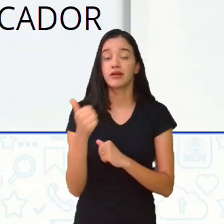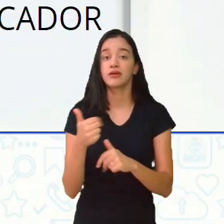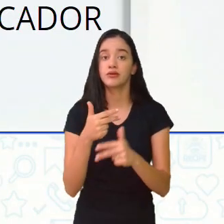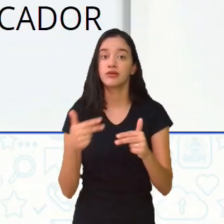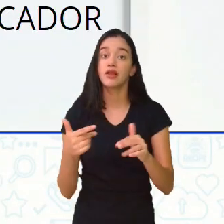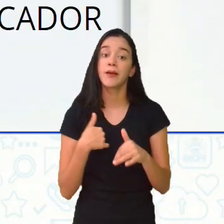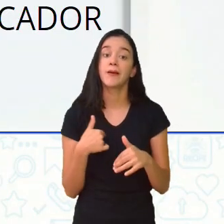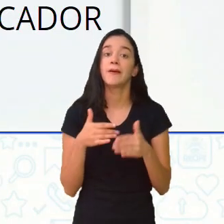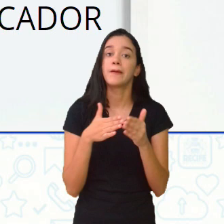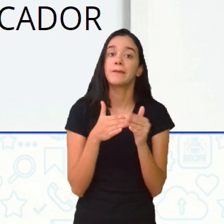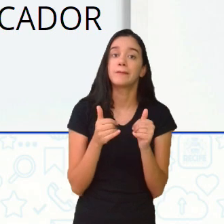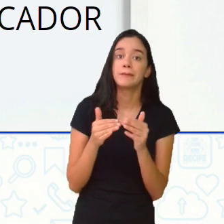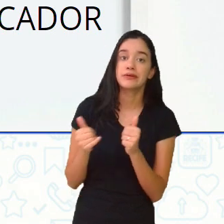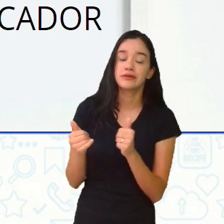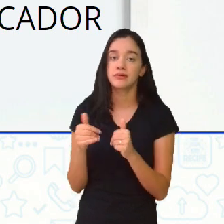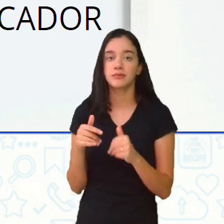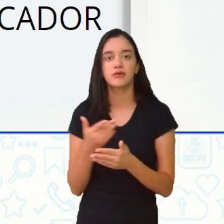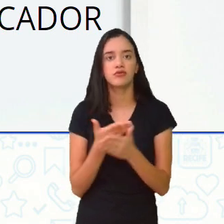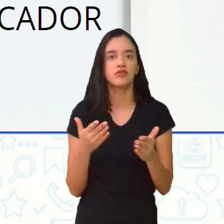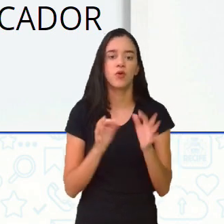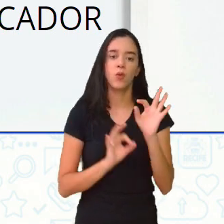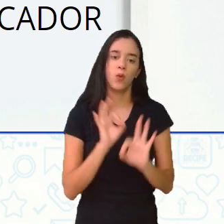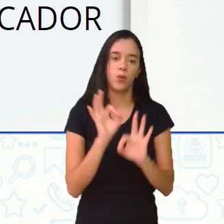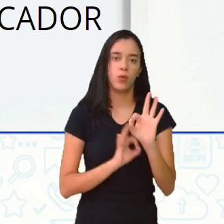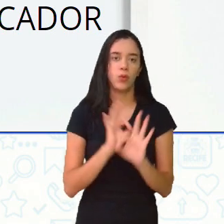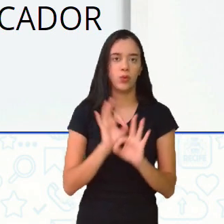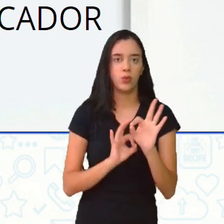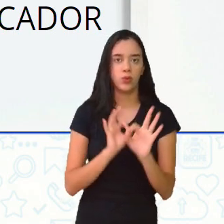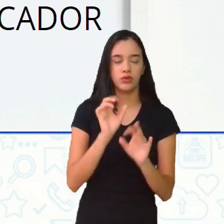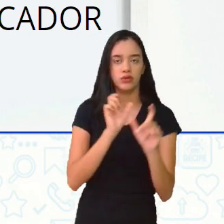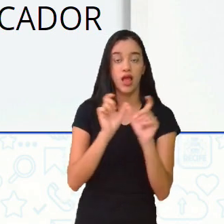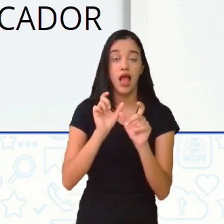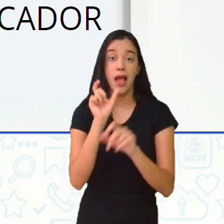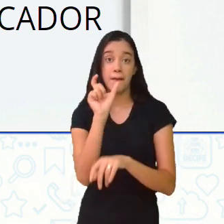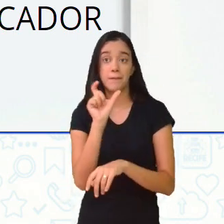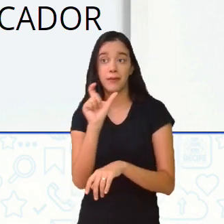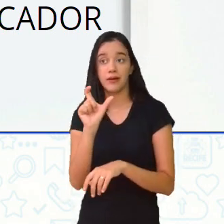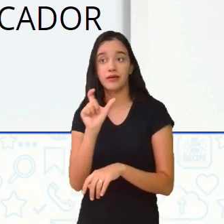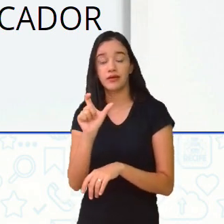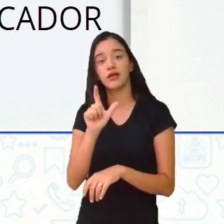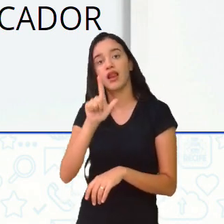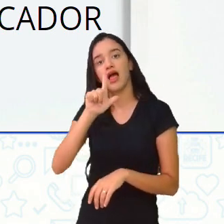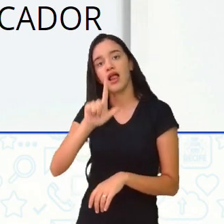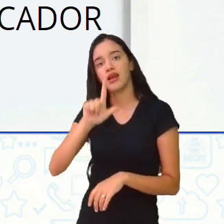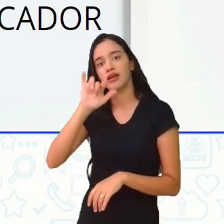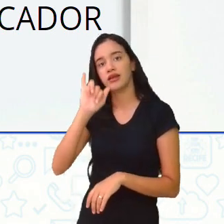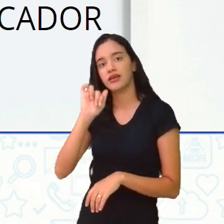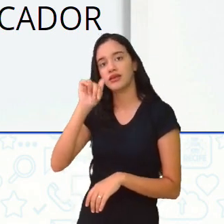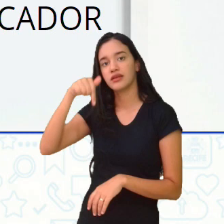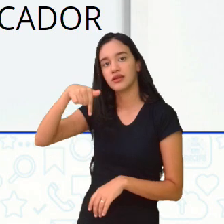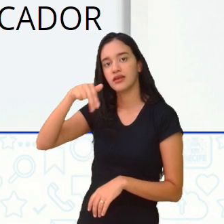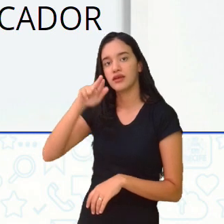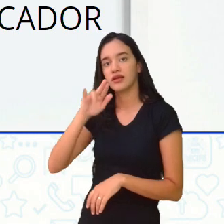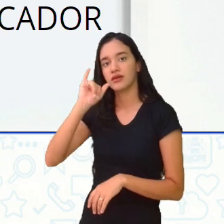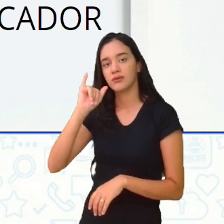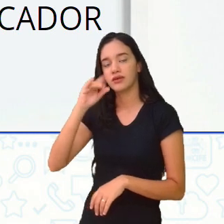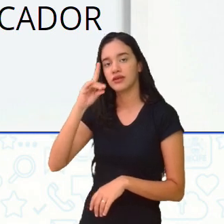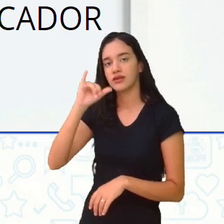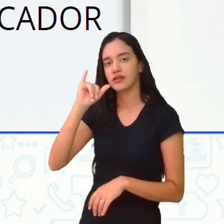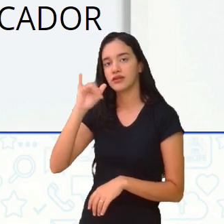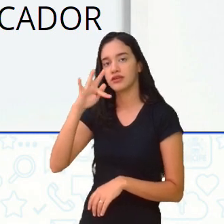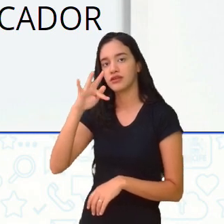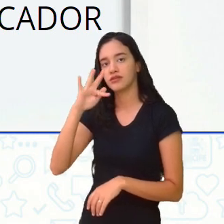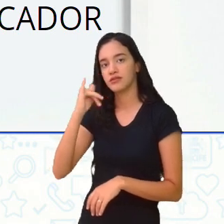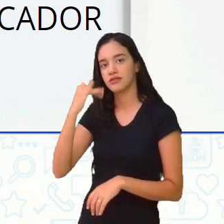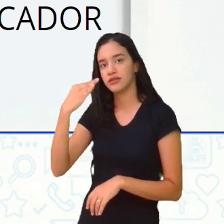eu peço para vocês, né, separarem em sílaba aí a palavra liquidificador, não é? Então, se você